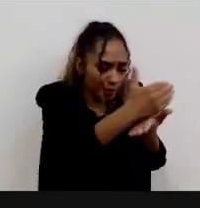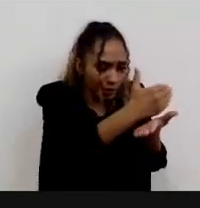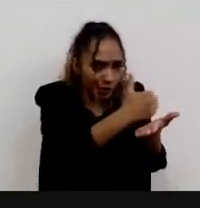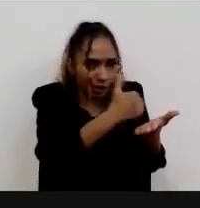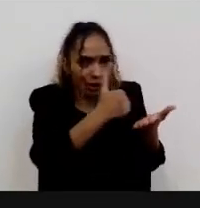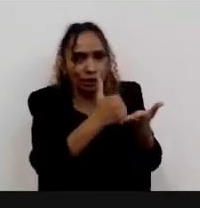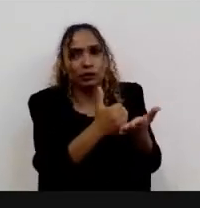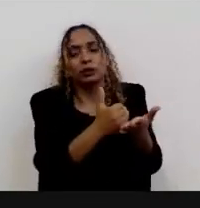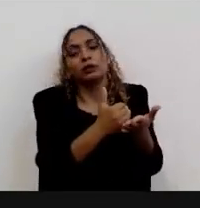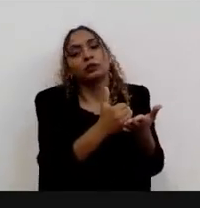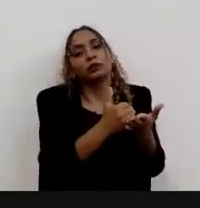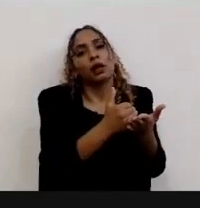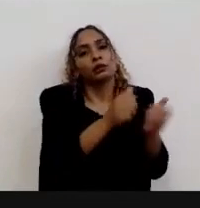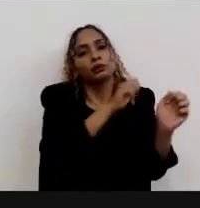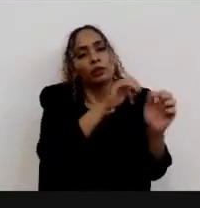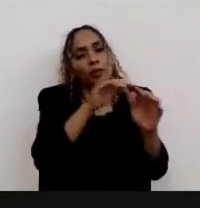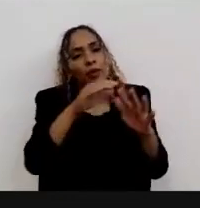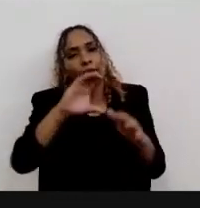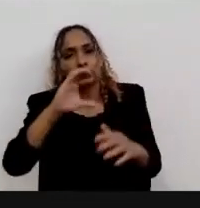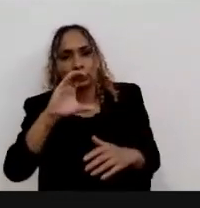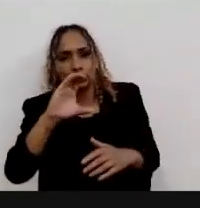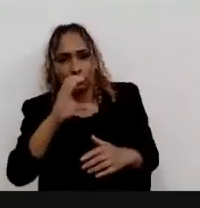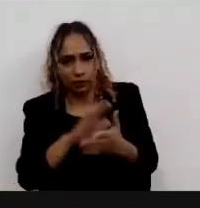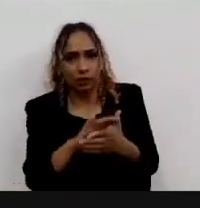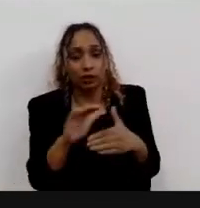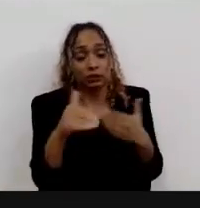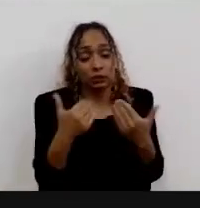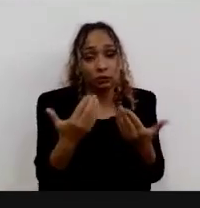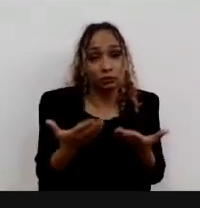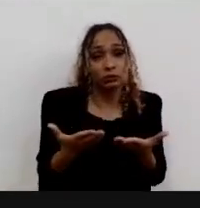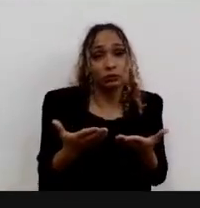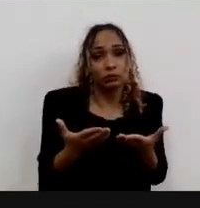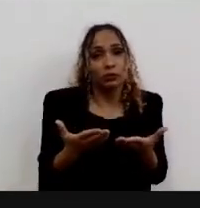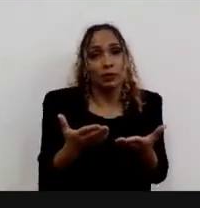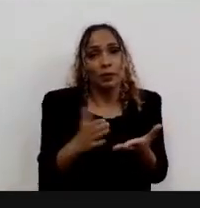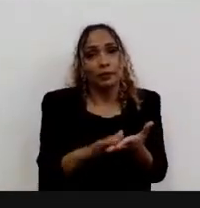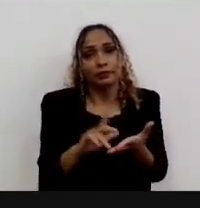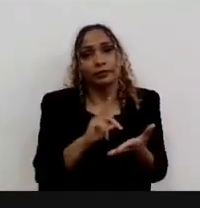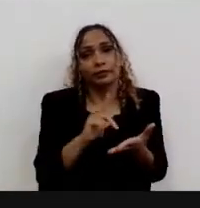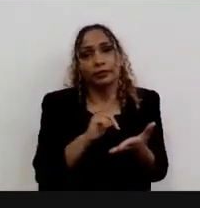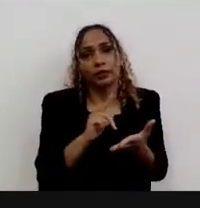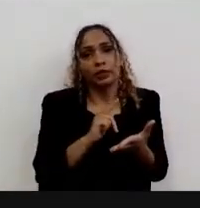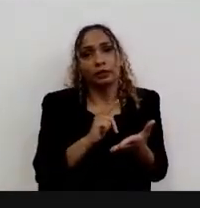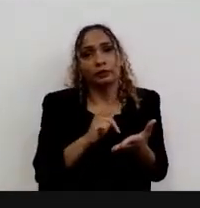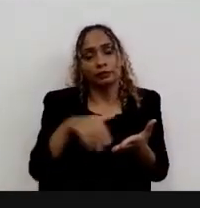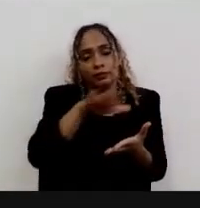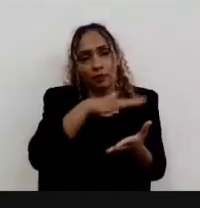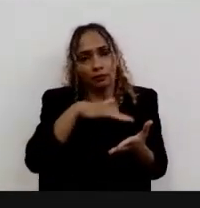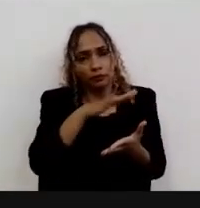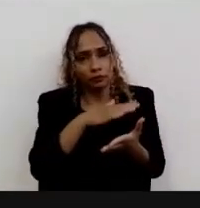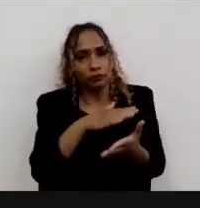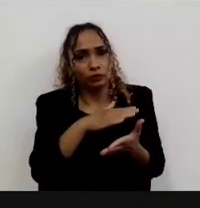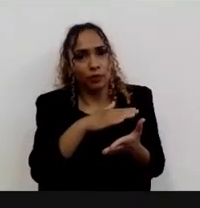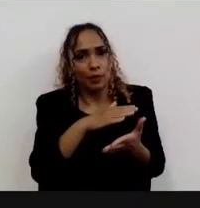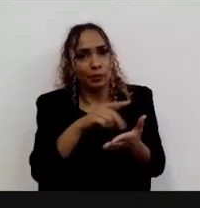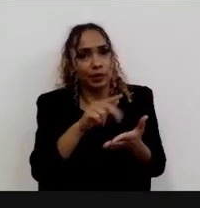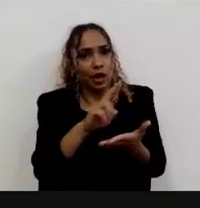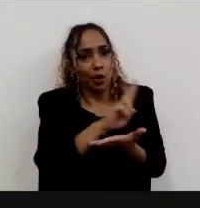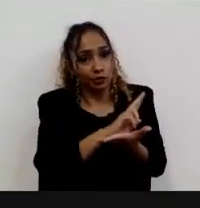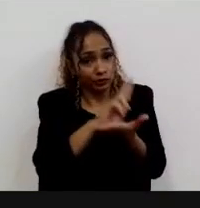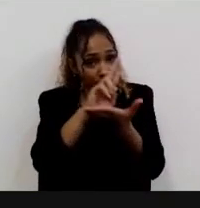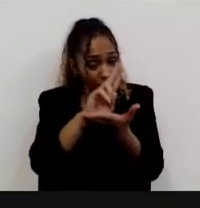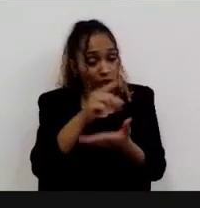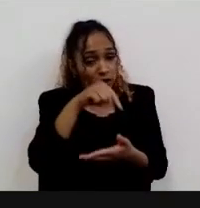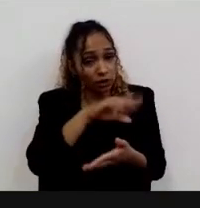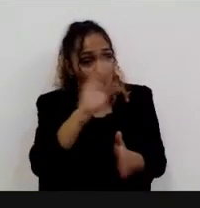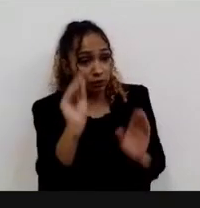metadados de publicação científica. Ou seja, foi criado um repositório institucional para a universidade e